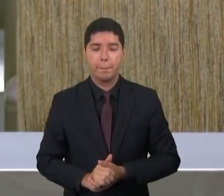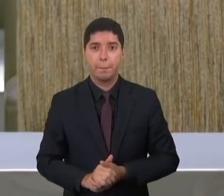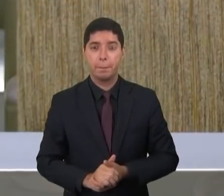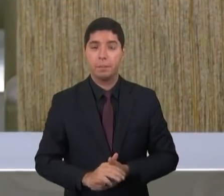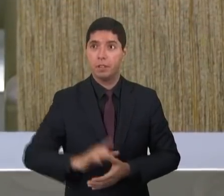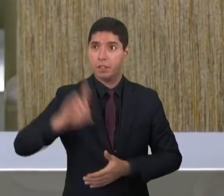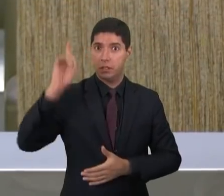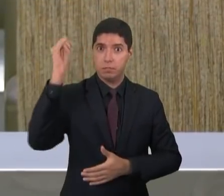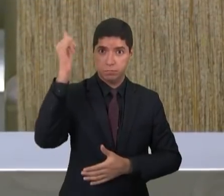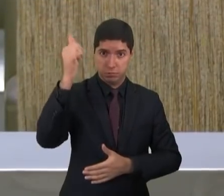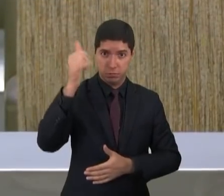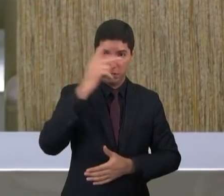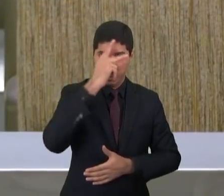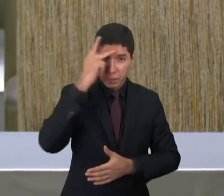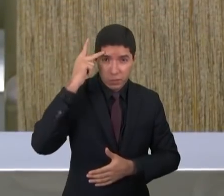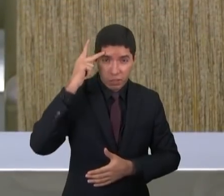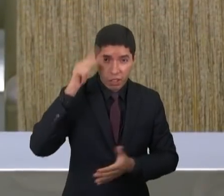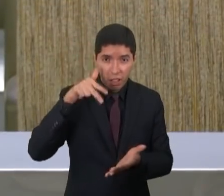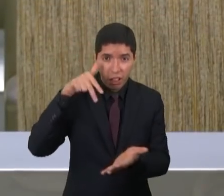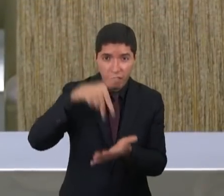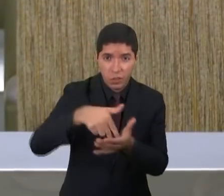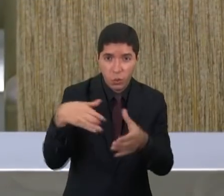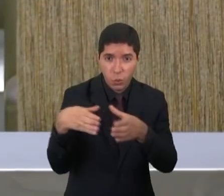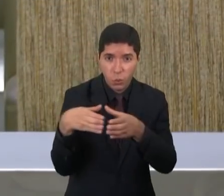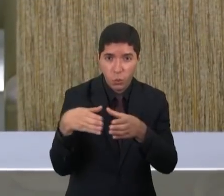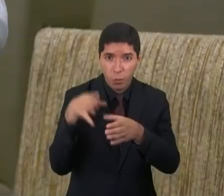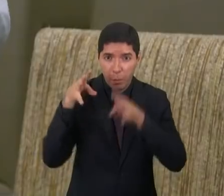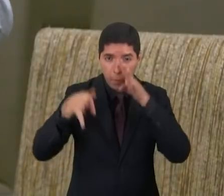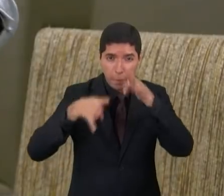juntaram contra ti, eu vou